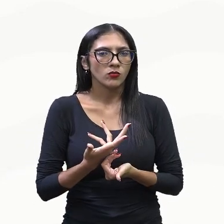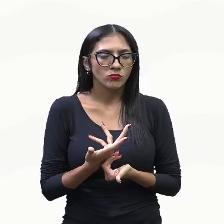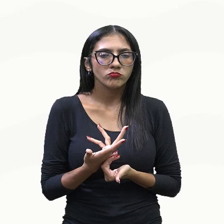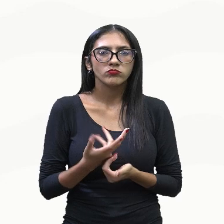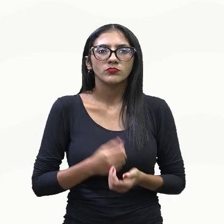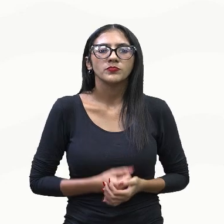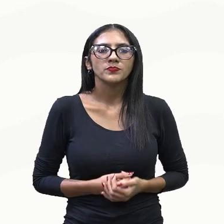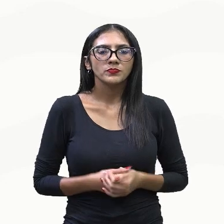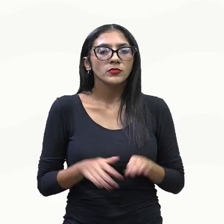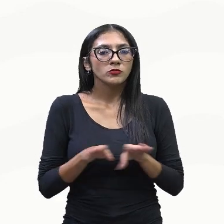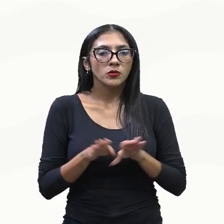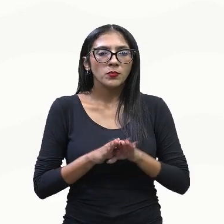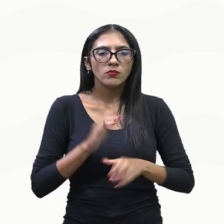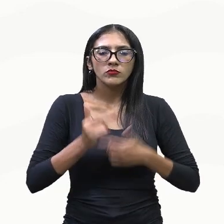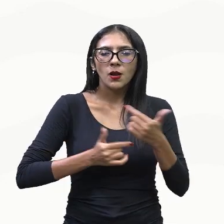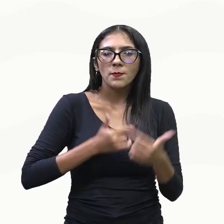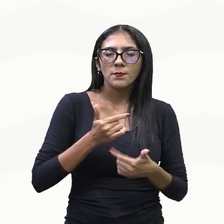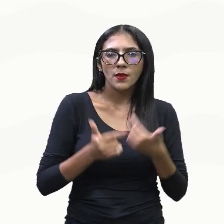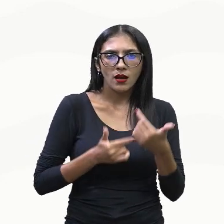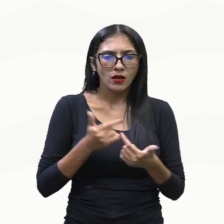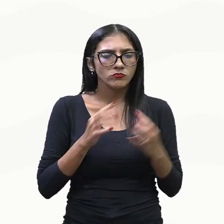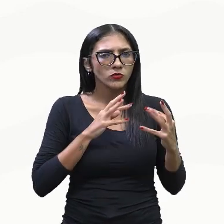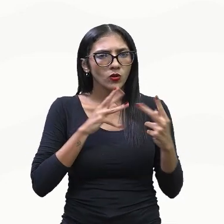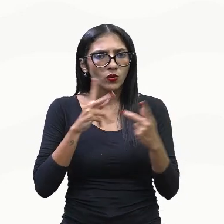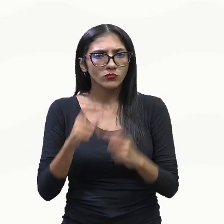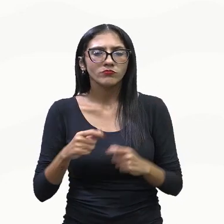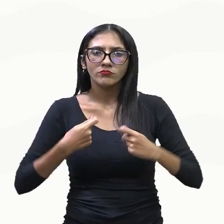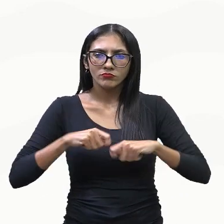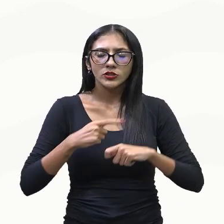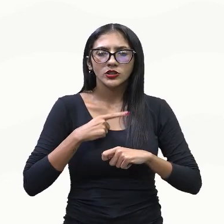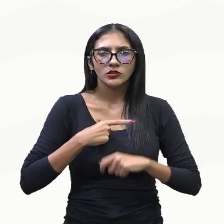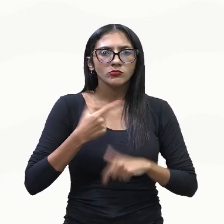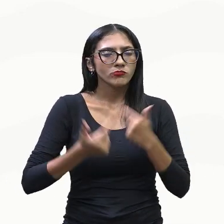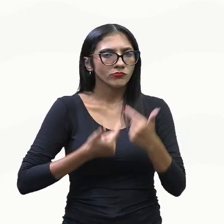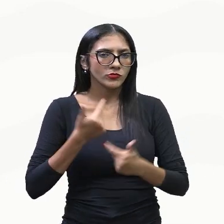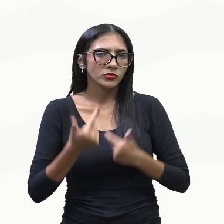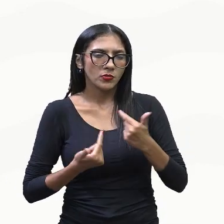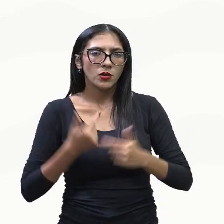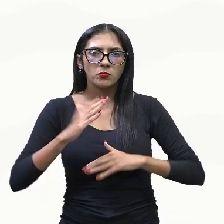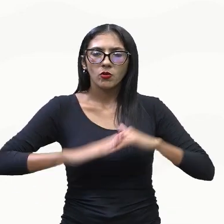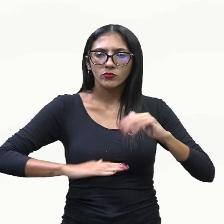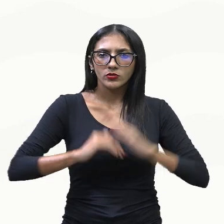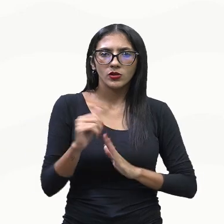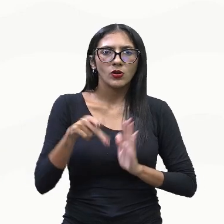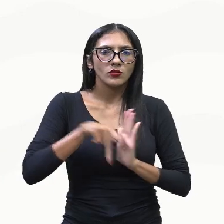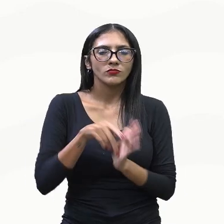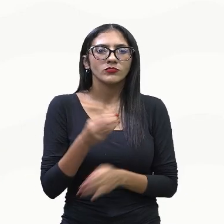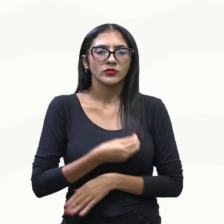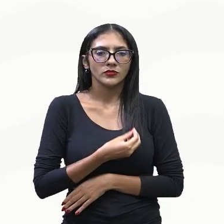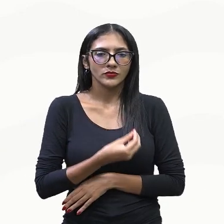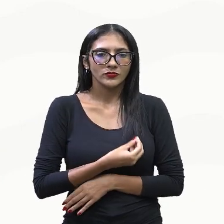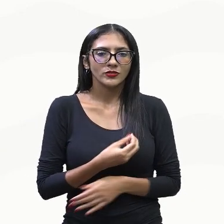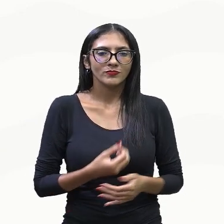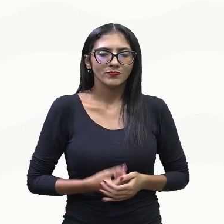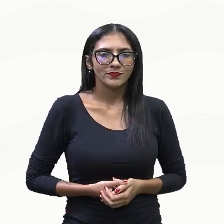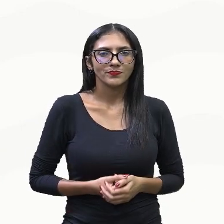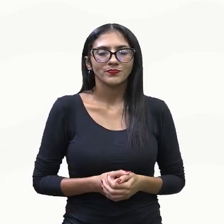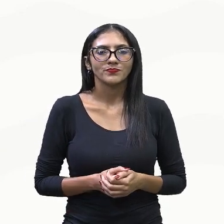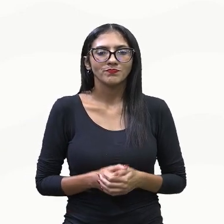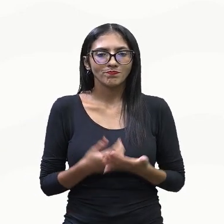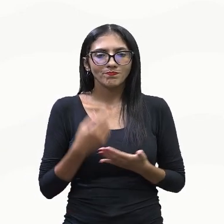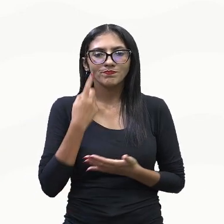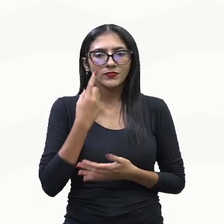de liberdade, trabalho, porque todo mundo necessita do trabalho, o trabalho faz parte da vida, olha aí a vida, né?